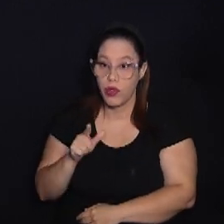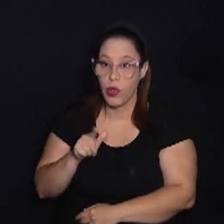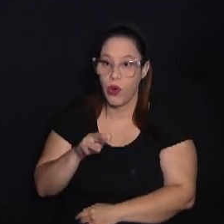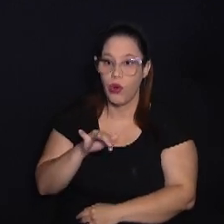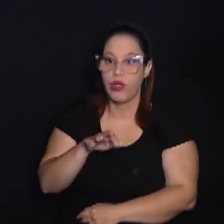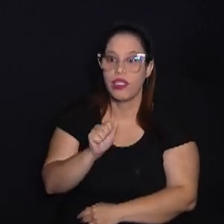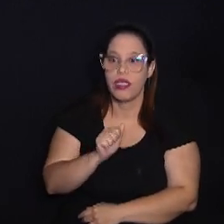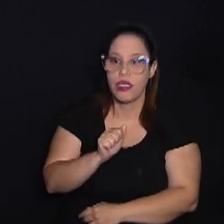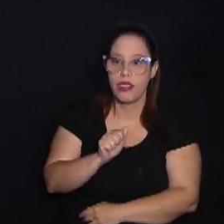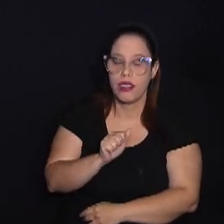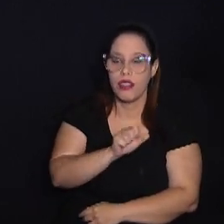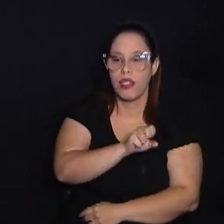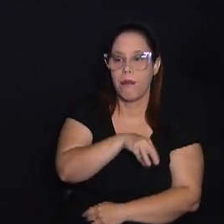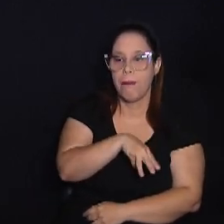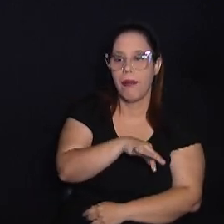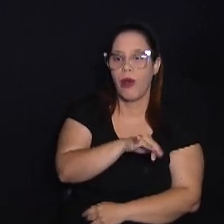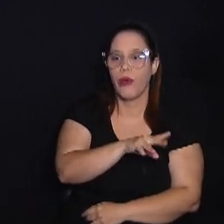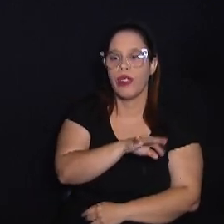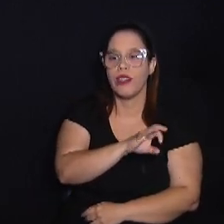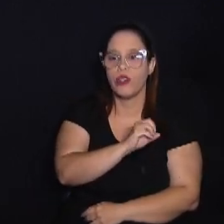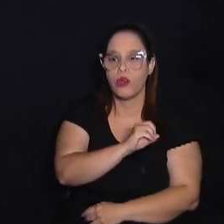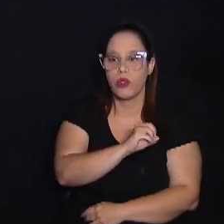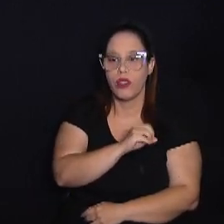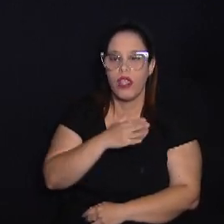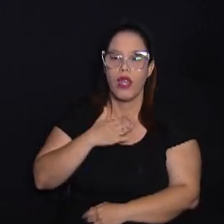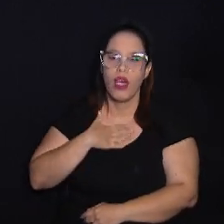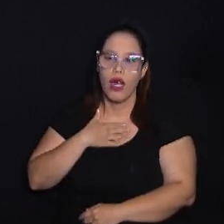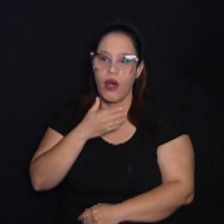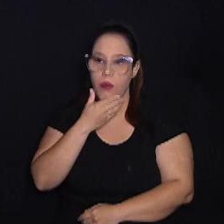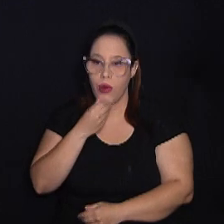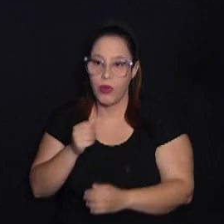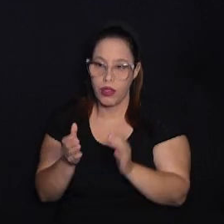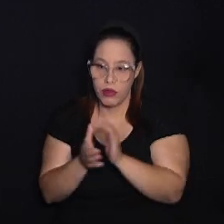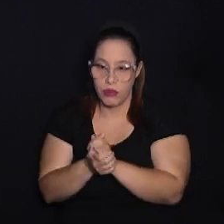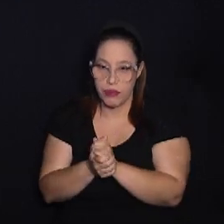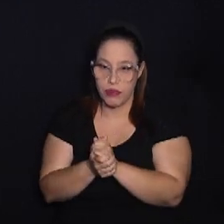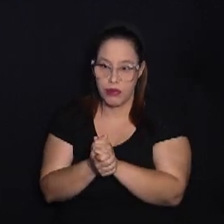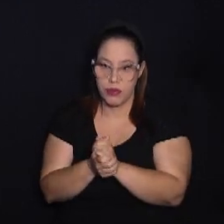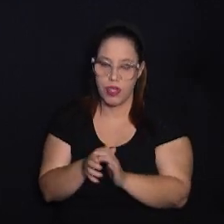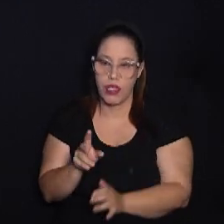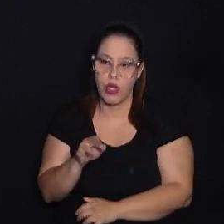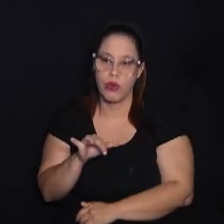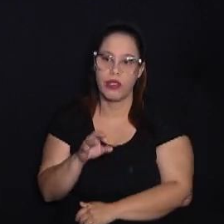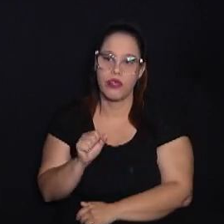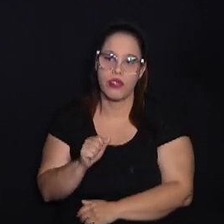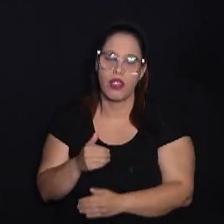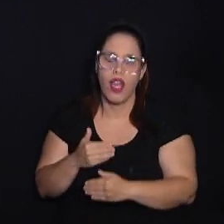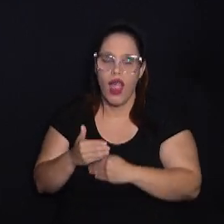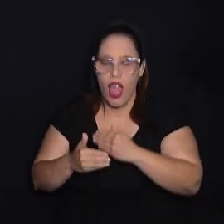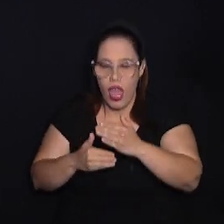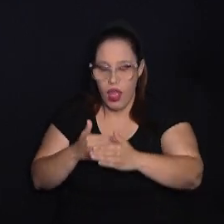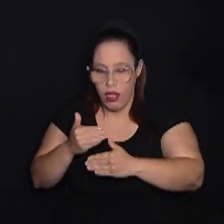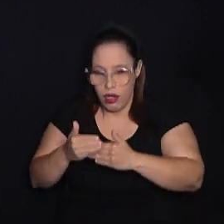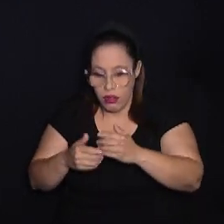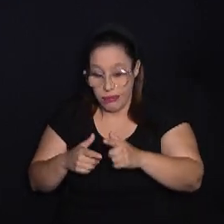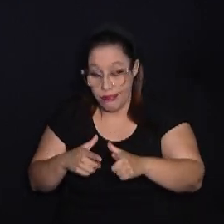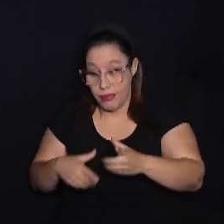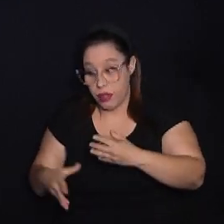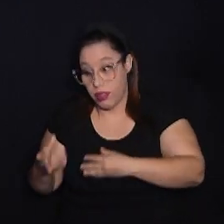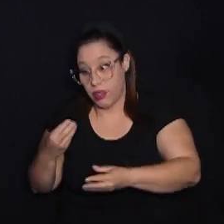e Maurício, e ao meu esposo Delcides, que passaram por essas fases da minha